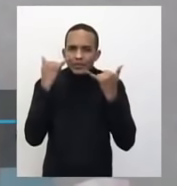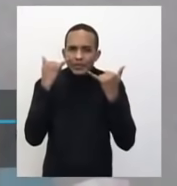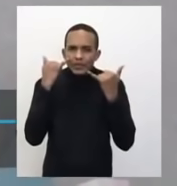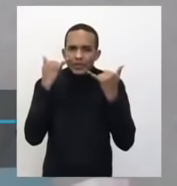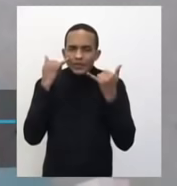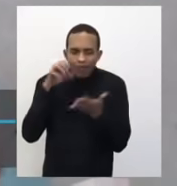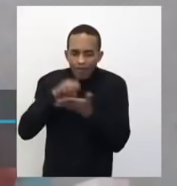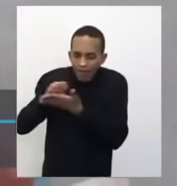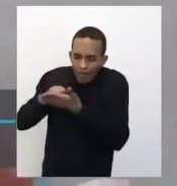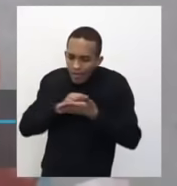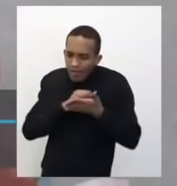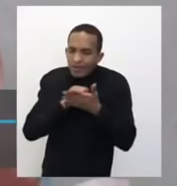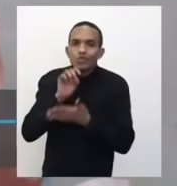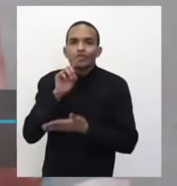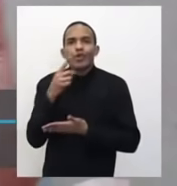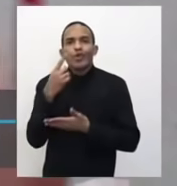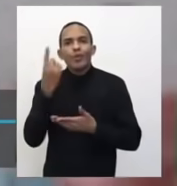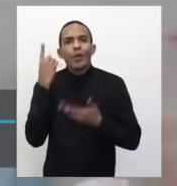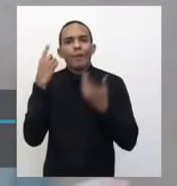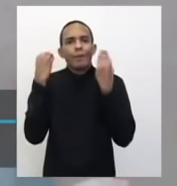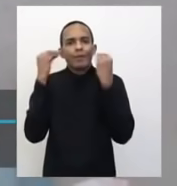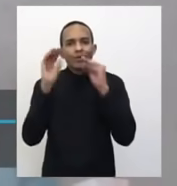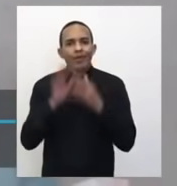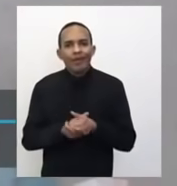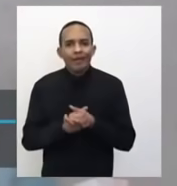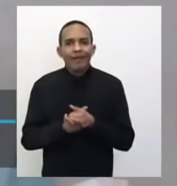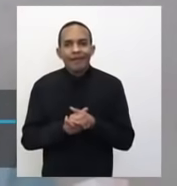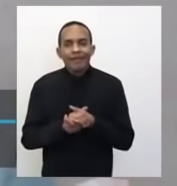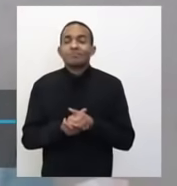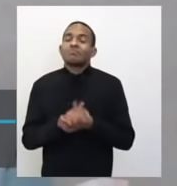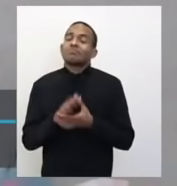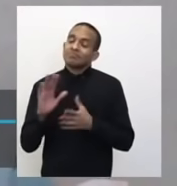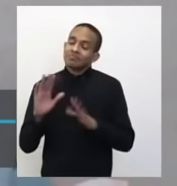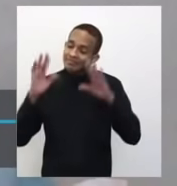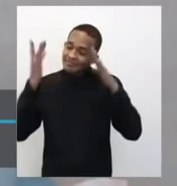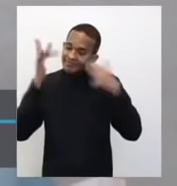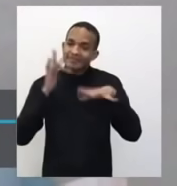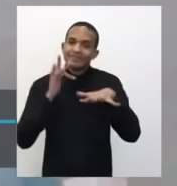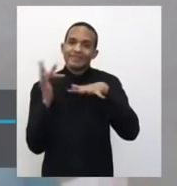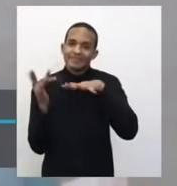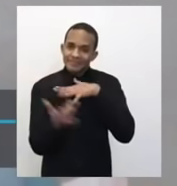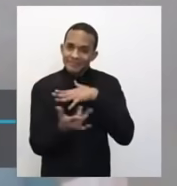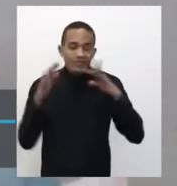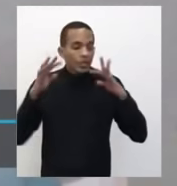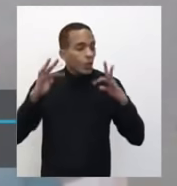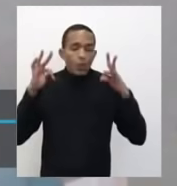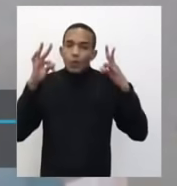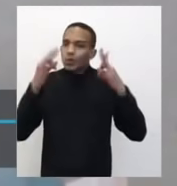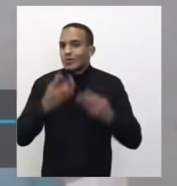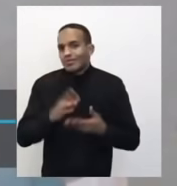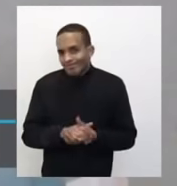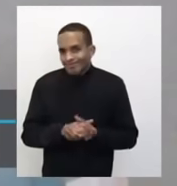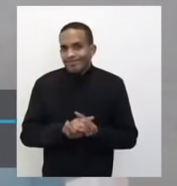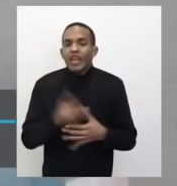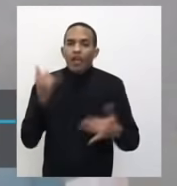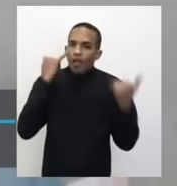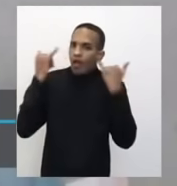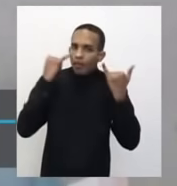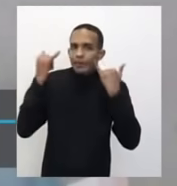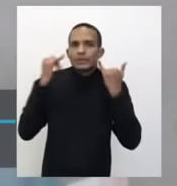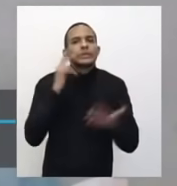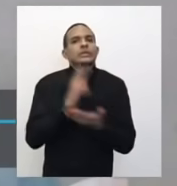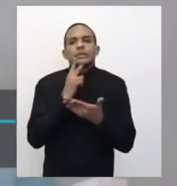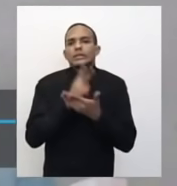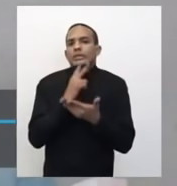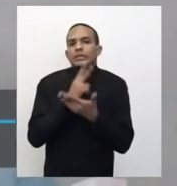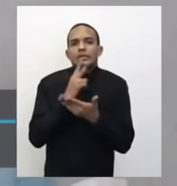uma única postagem. Isso é o que acontece nas nossas redes como um todo, tá? Nossos dados são sempre